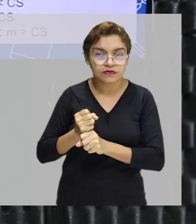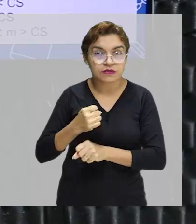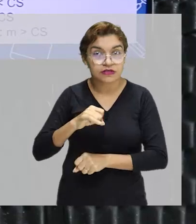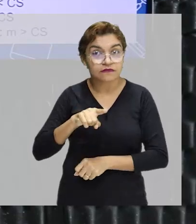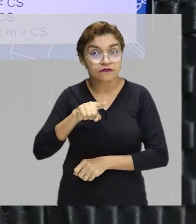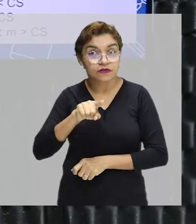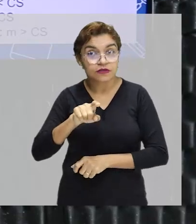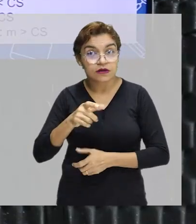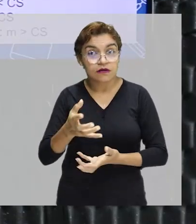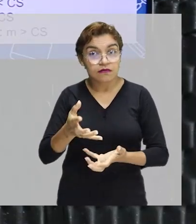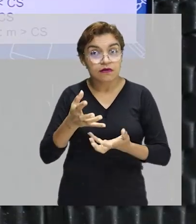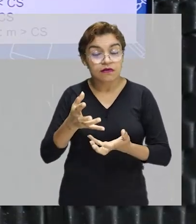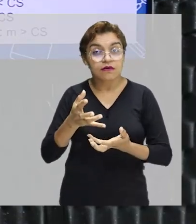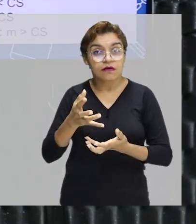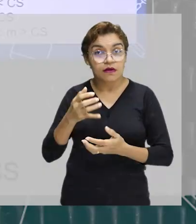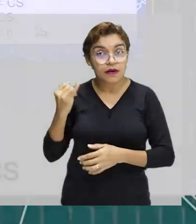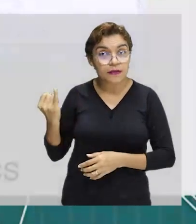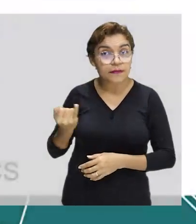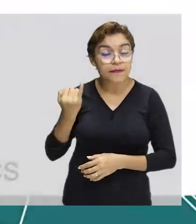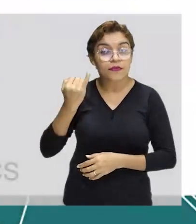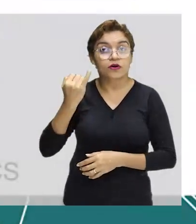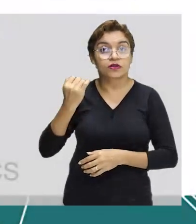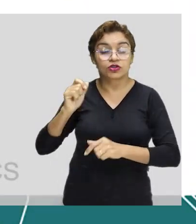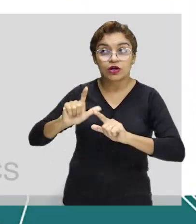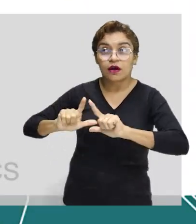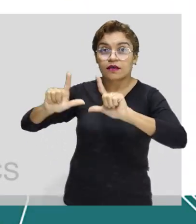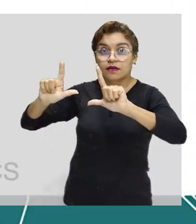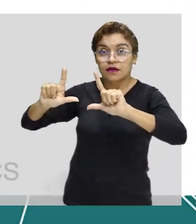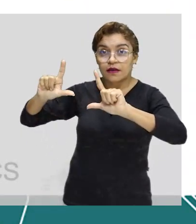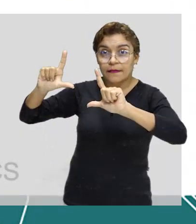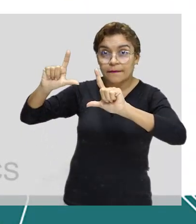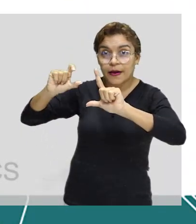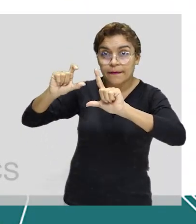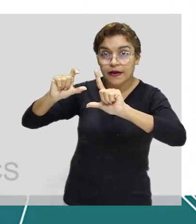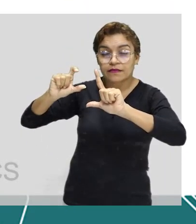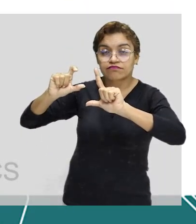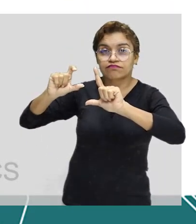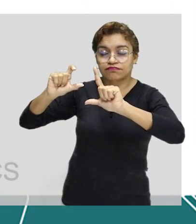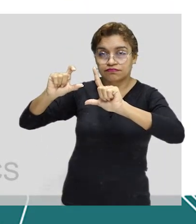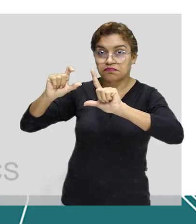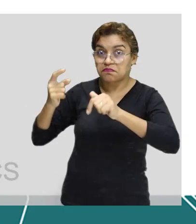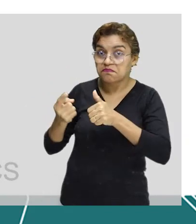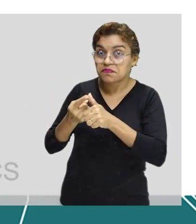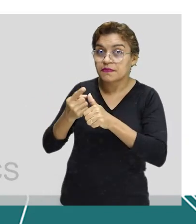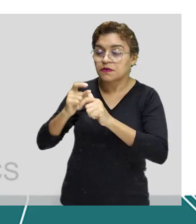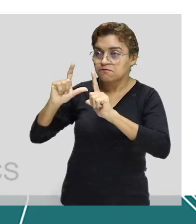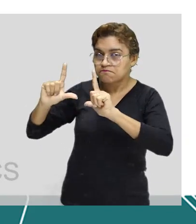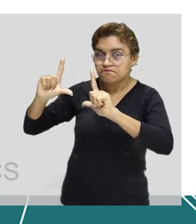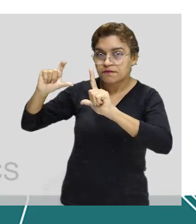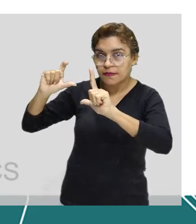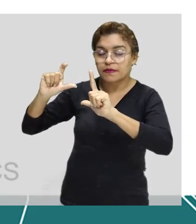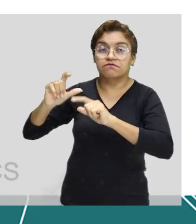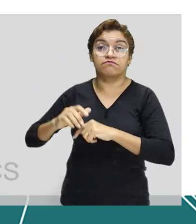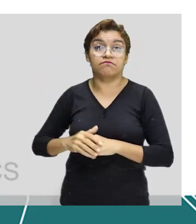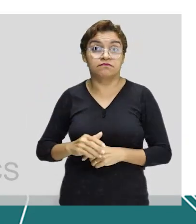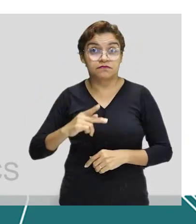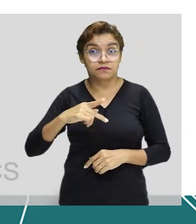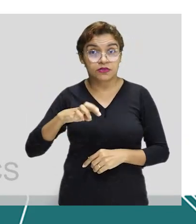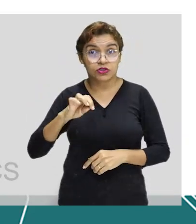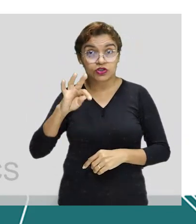seria interessante, importante agora sim, você printar a tela, né? Seria o seu primeiro print. E aí, aqui é